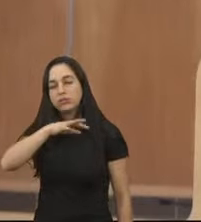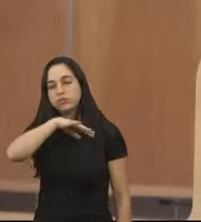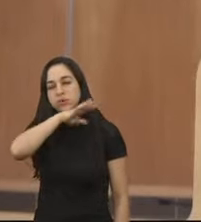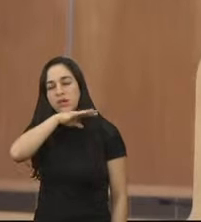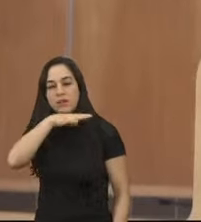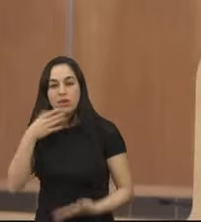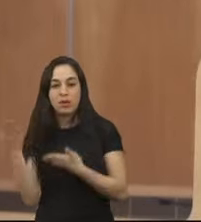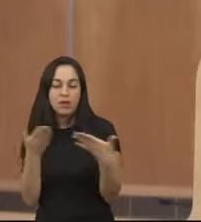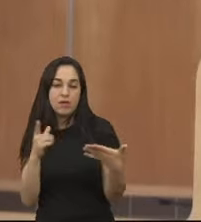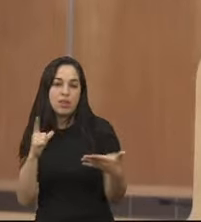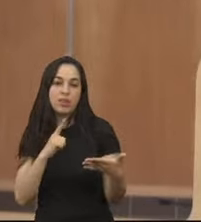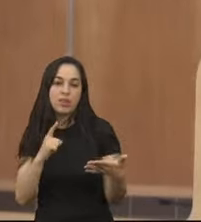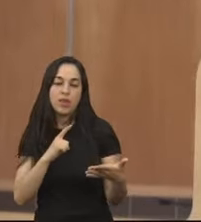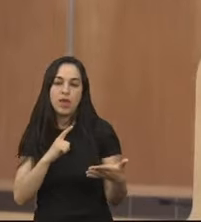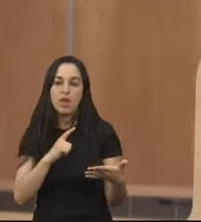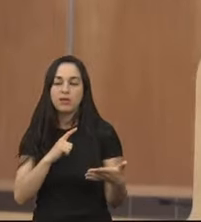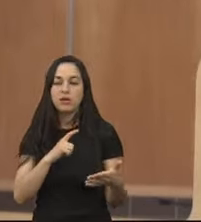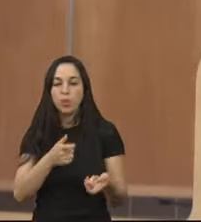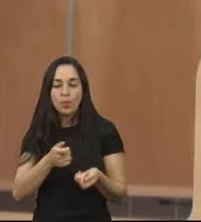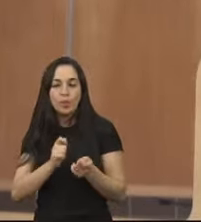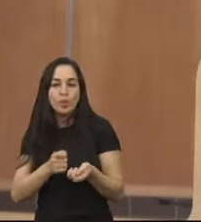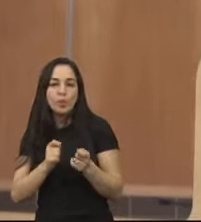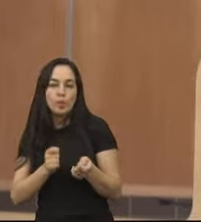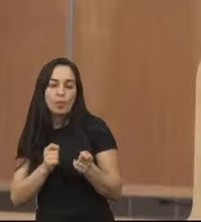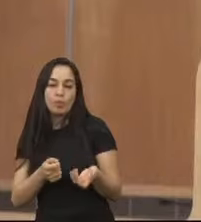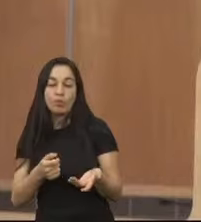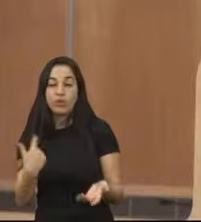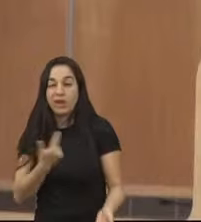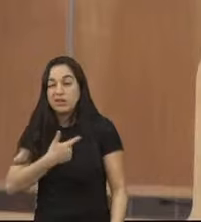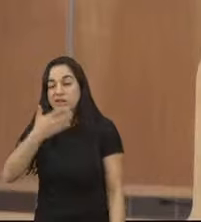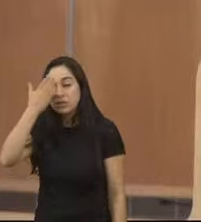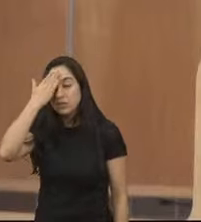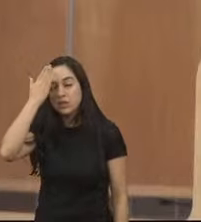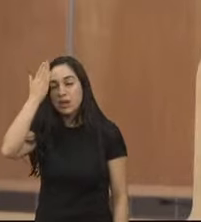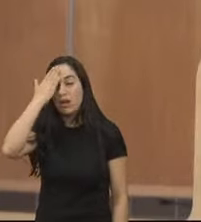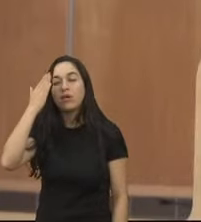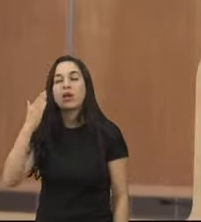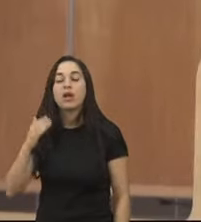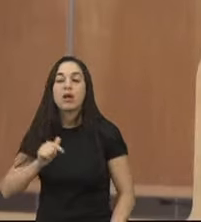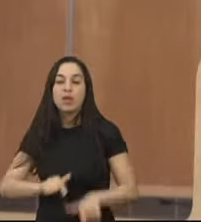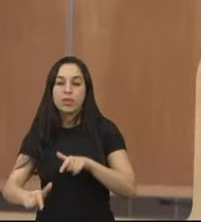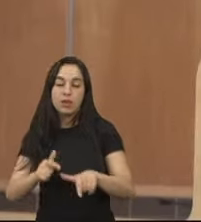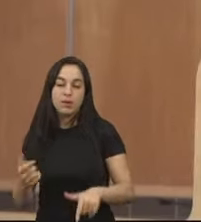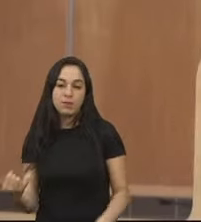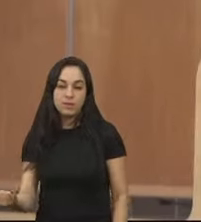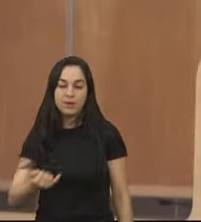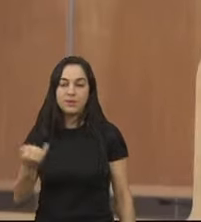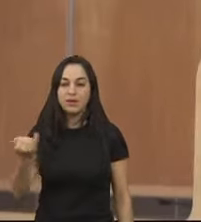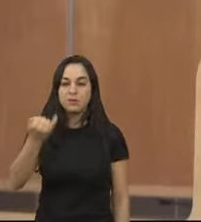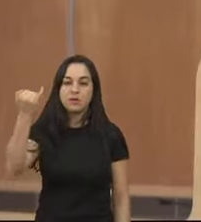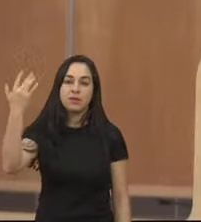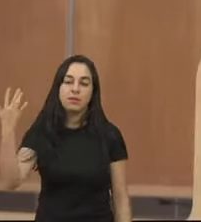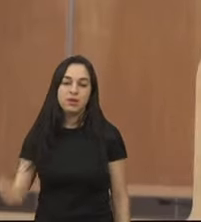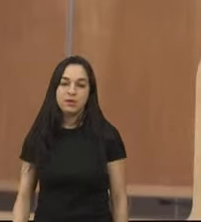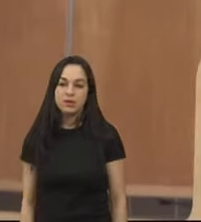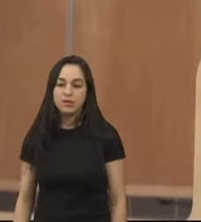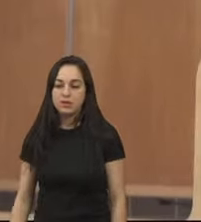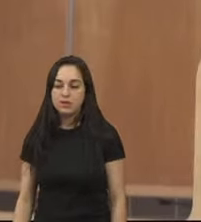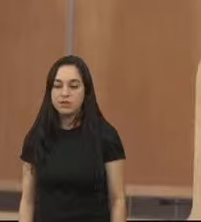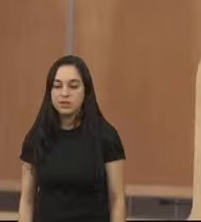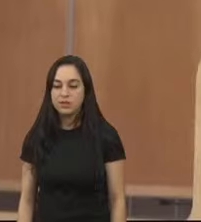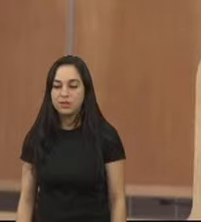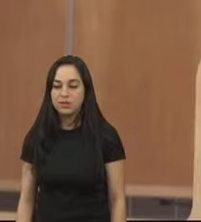temos os charreteiros, temos os carroceiros, e a gente sabe o quanto que é um trabalho importante. Nós temos na cidade a zona urbana,